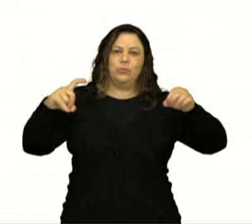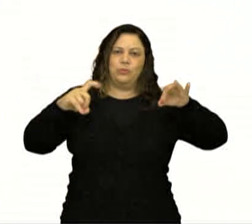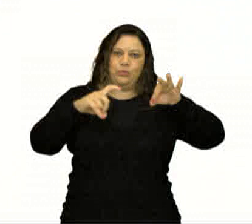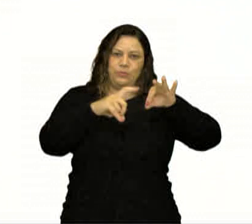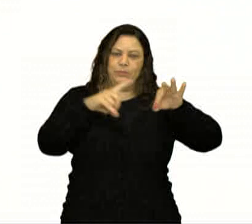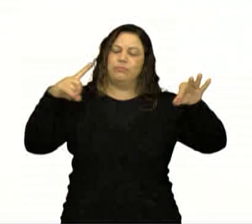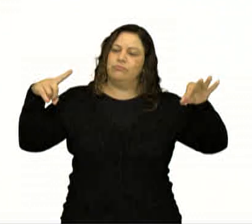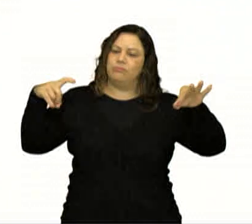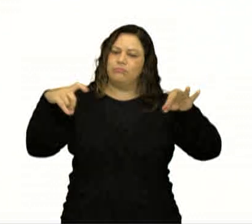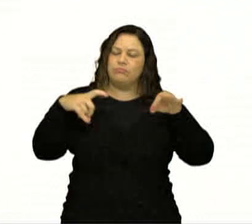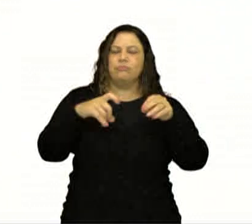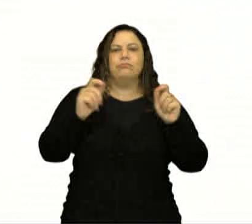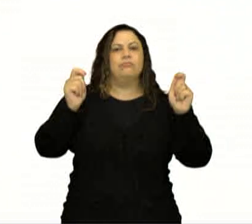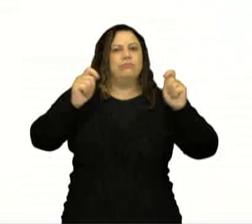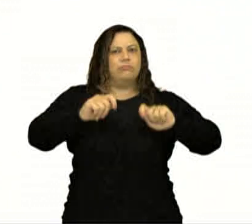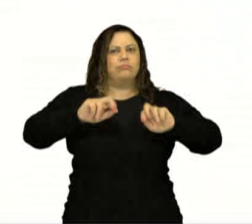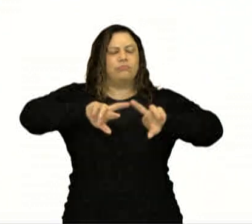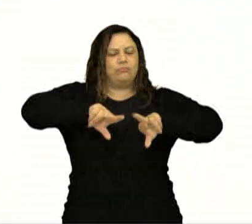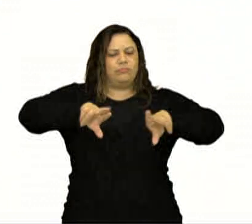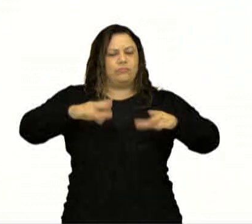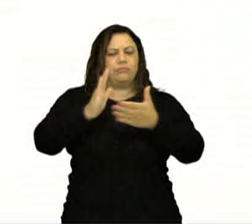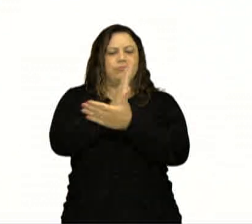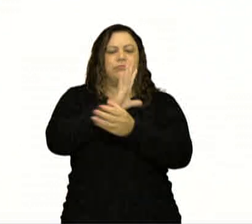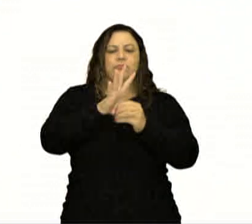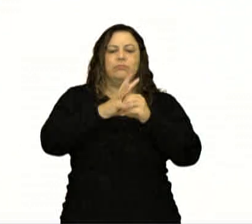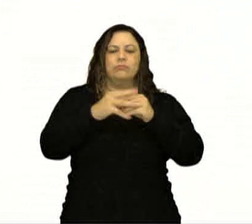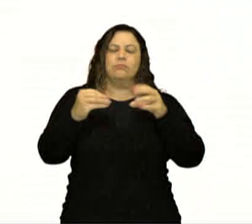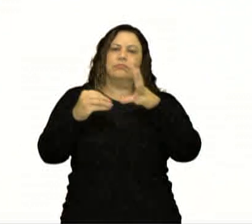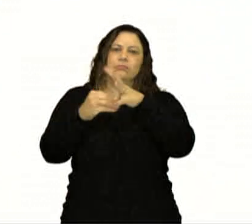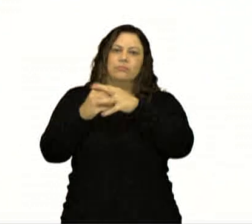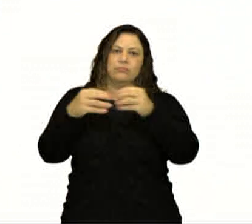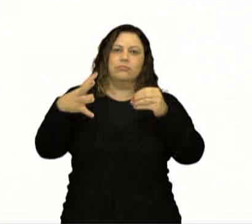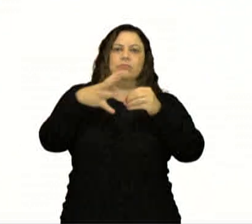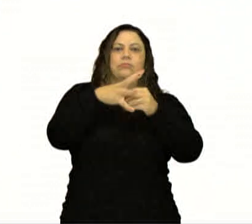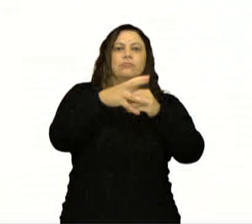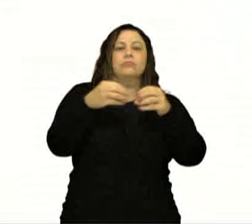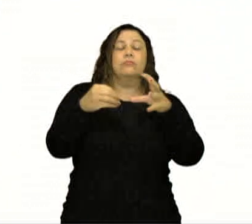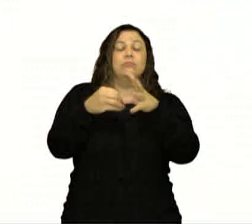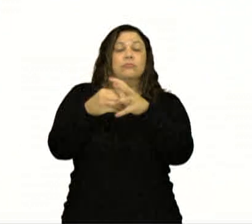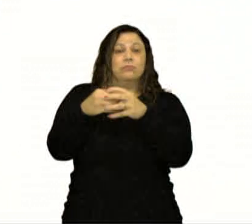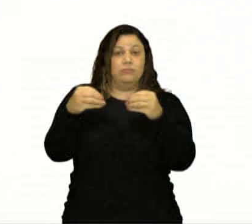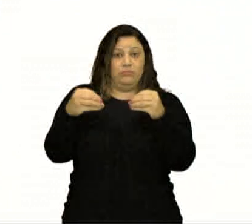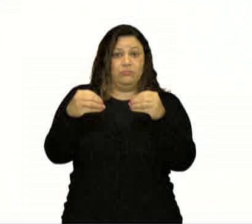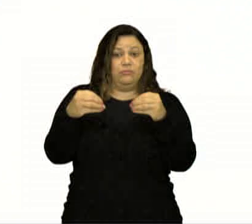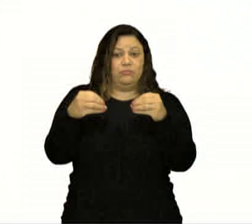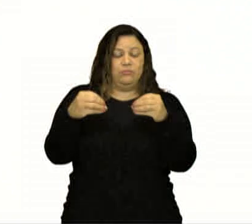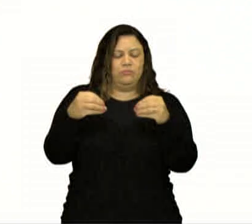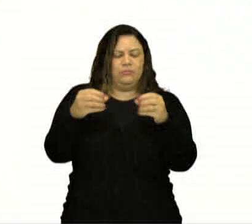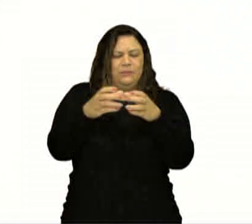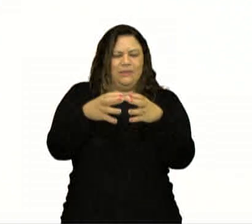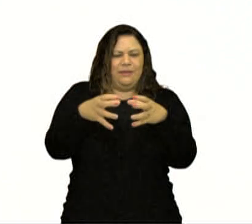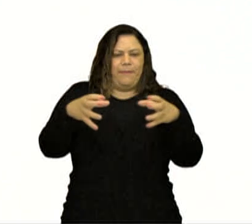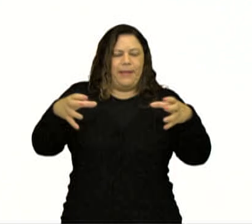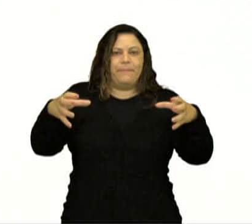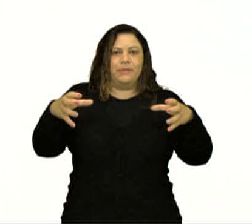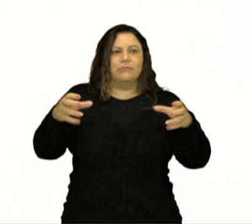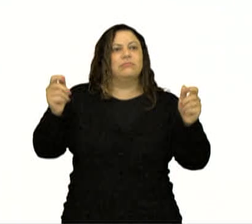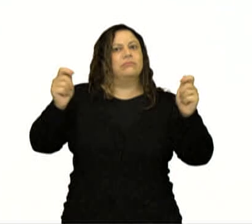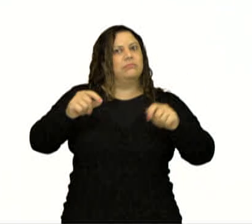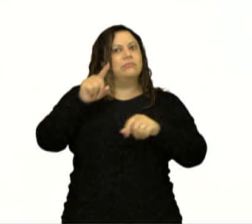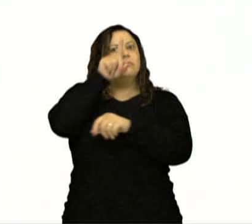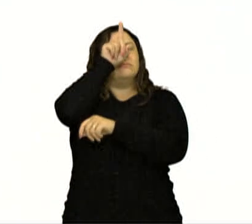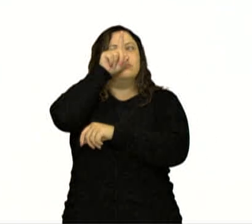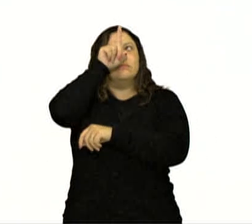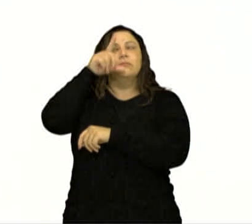zigoto, houveram divisões celulares, né, até se chegar a um determinado tamanho e tudo mais. E aqui que mora o